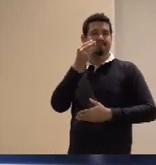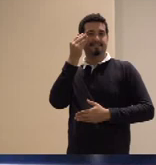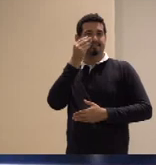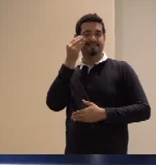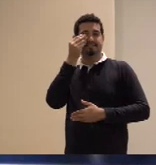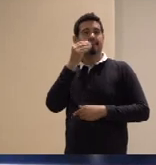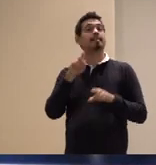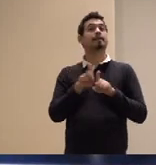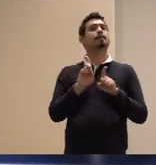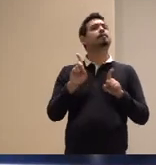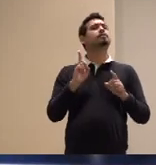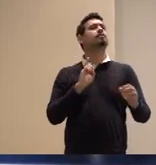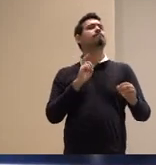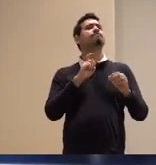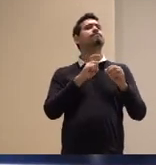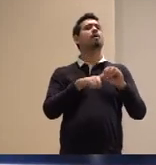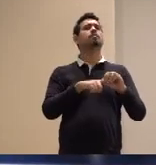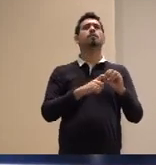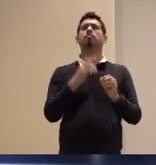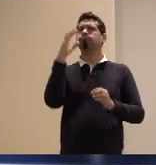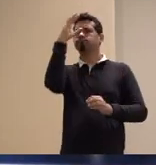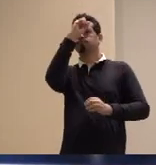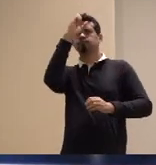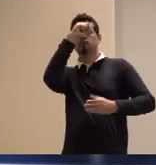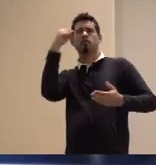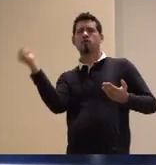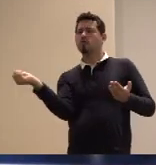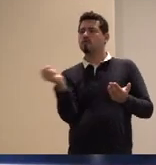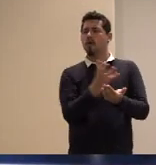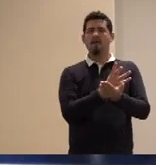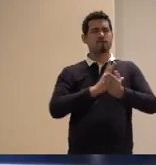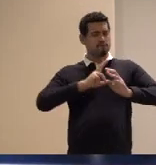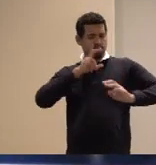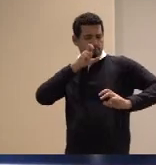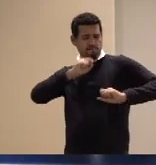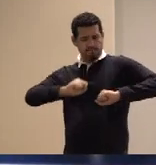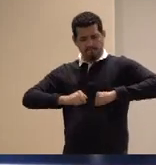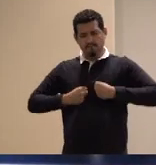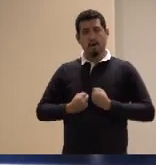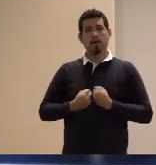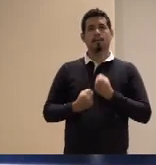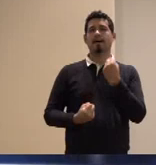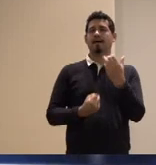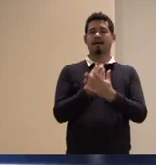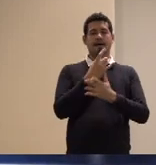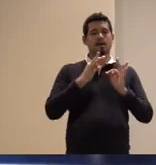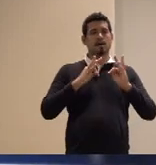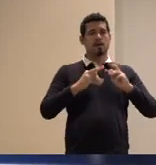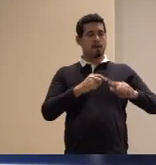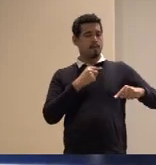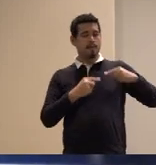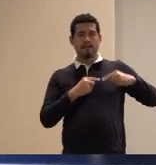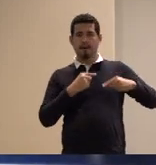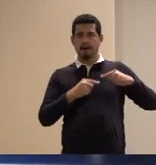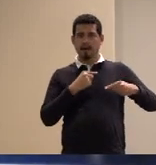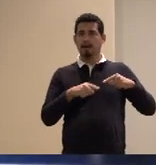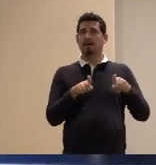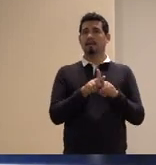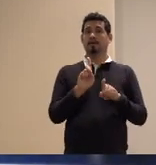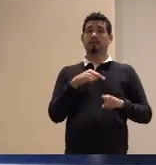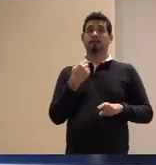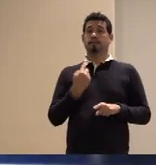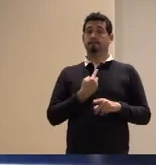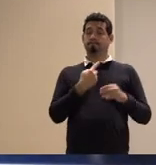que possamos voltar renovados, né, e mais fortalecidos para desenvolvermos essas políticas nas